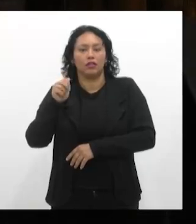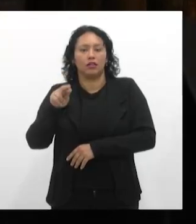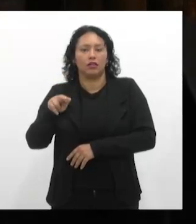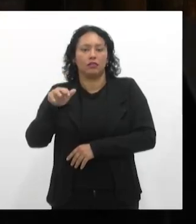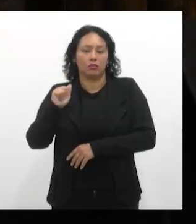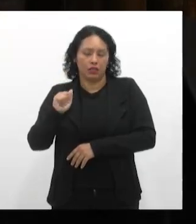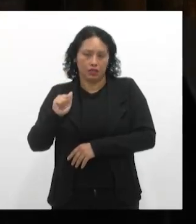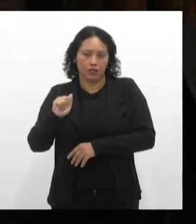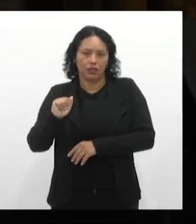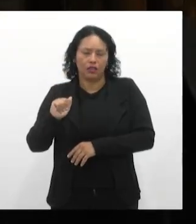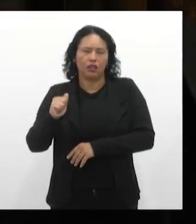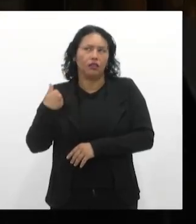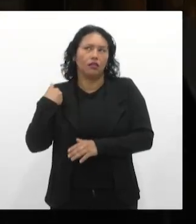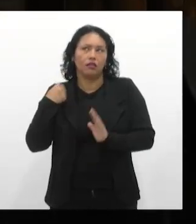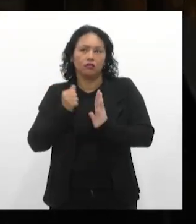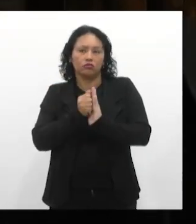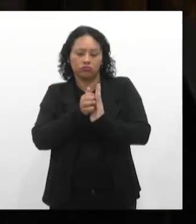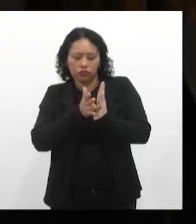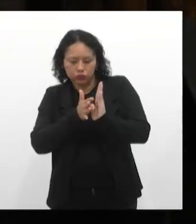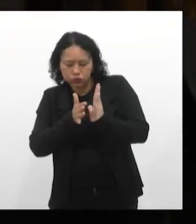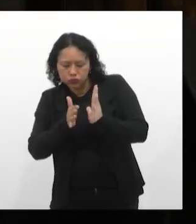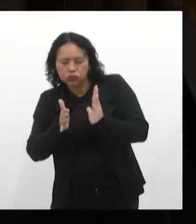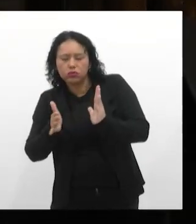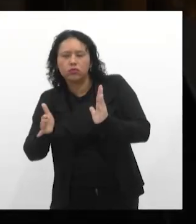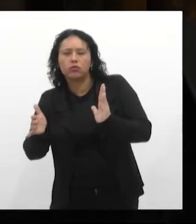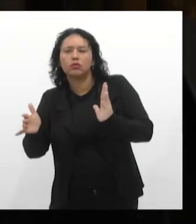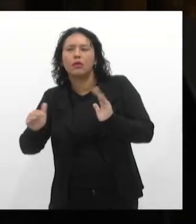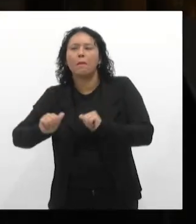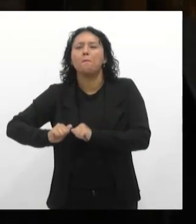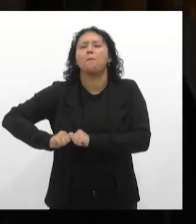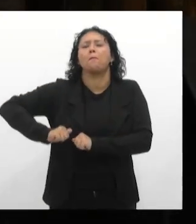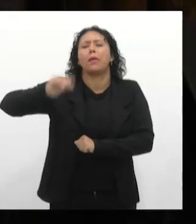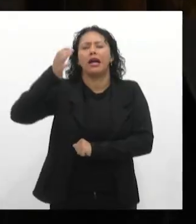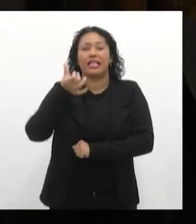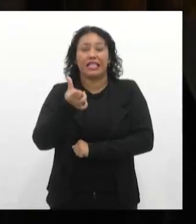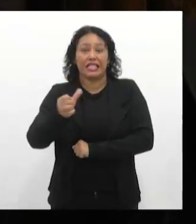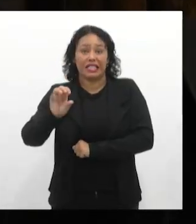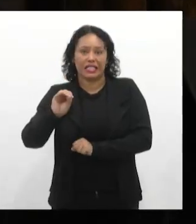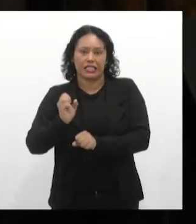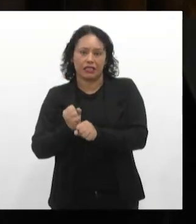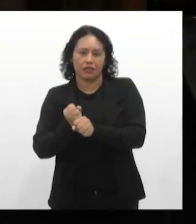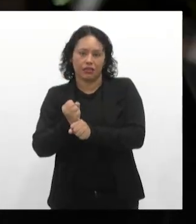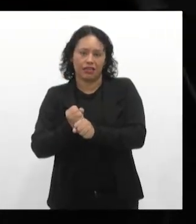foram mais de 60 anos.